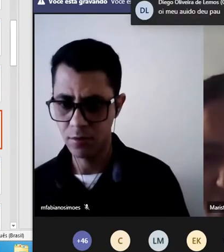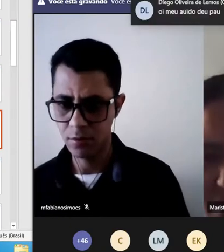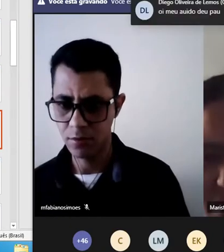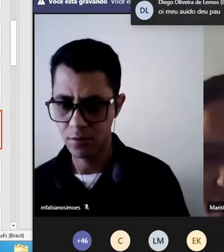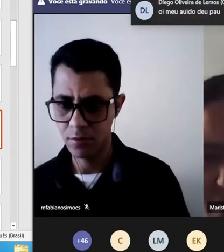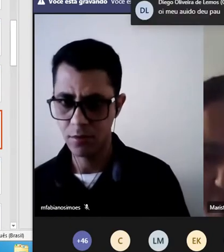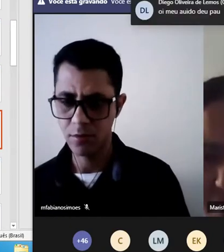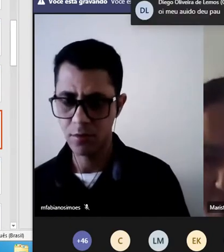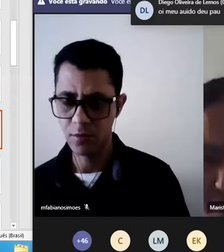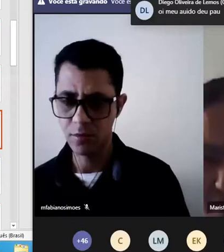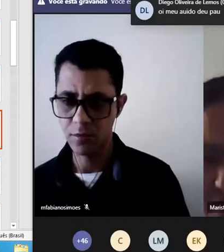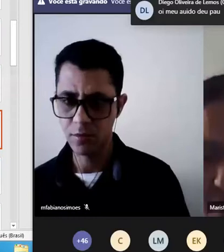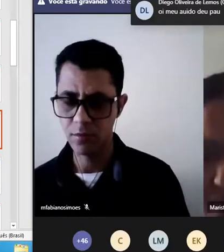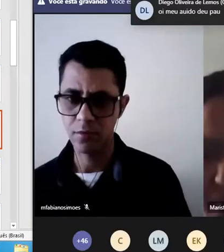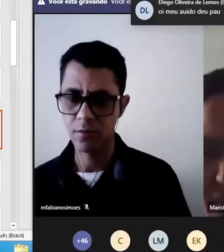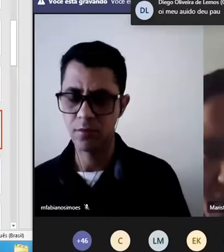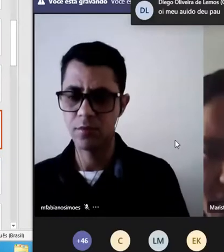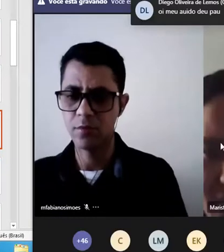Ué?